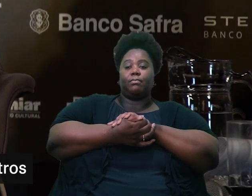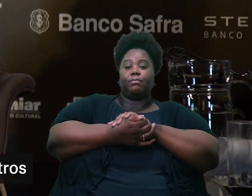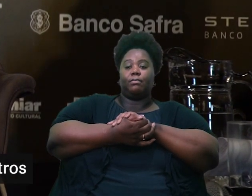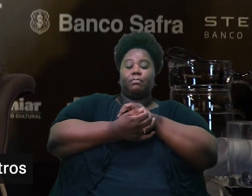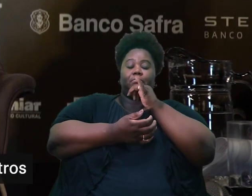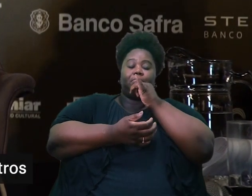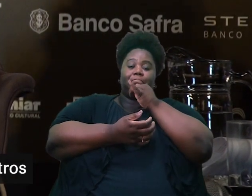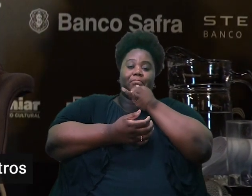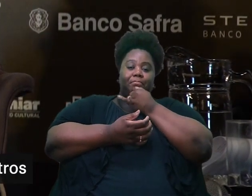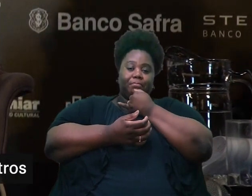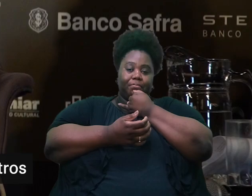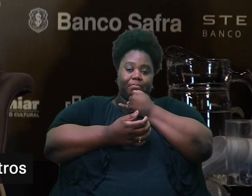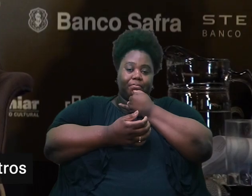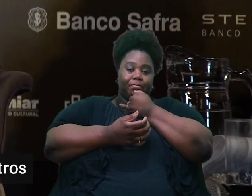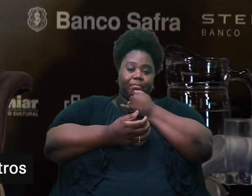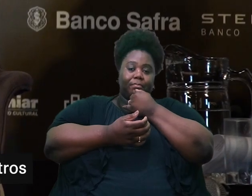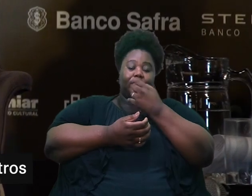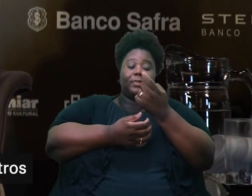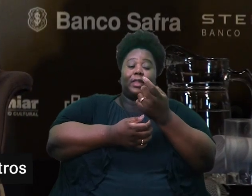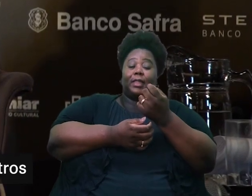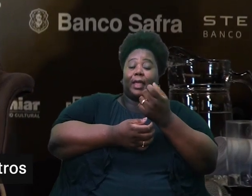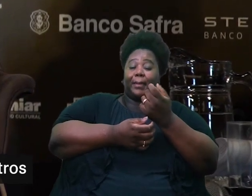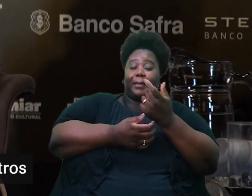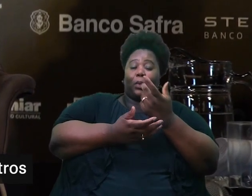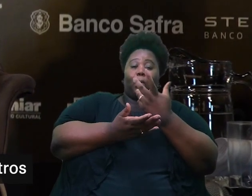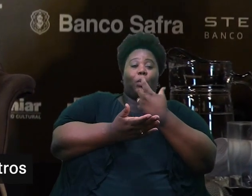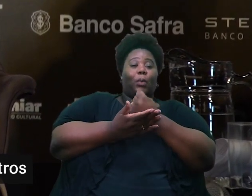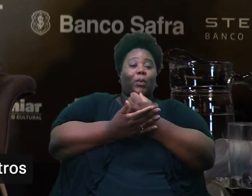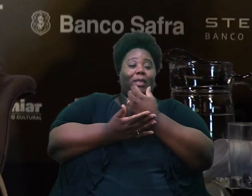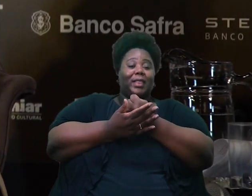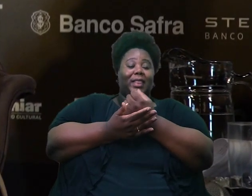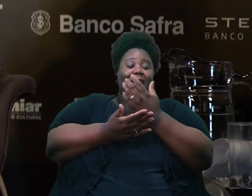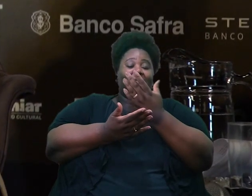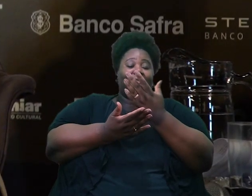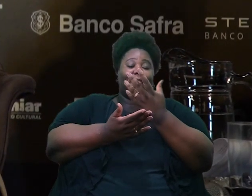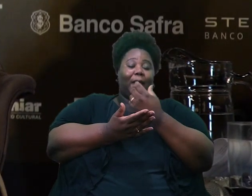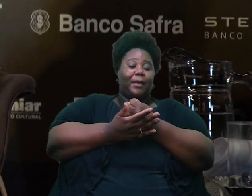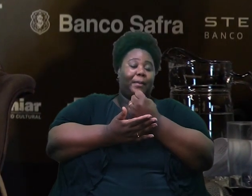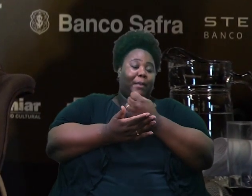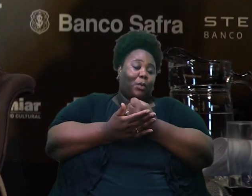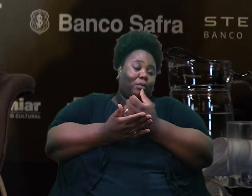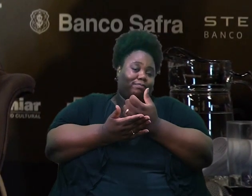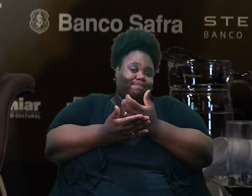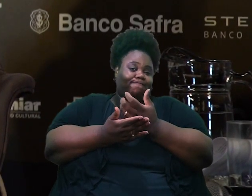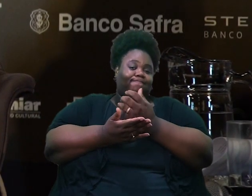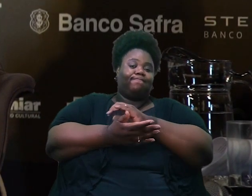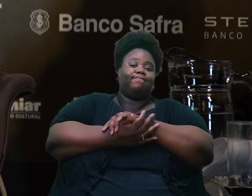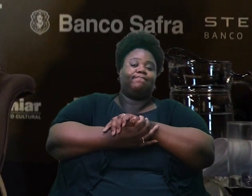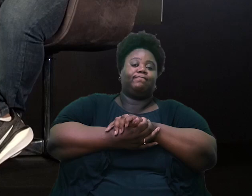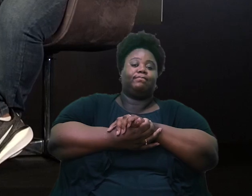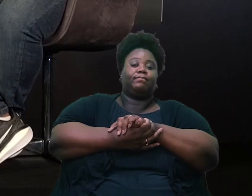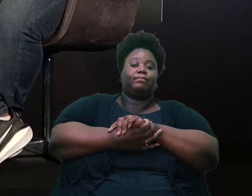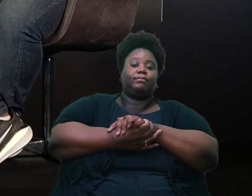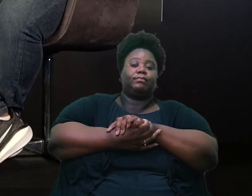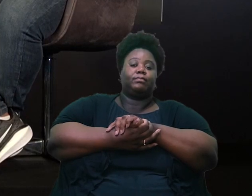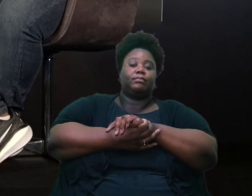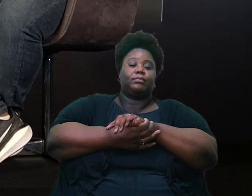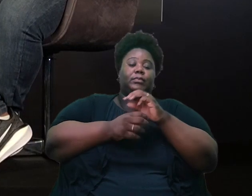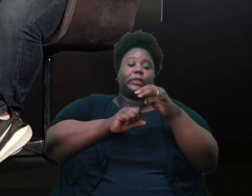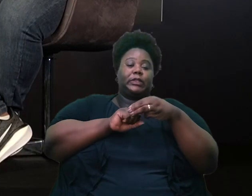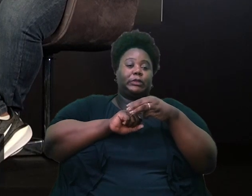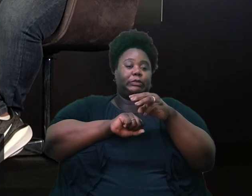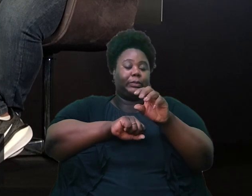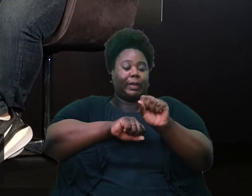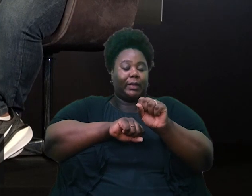infelizmente, há muito poucos registros desses falares, desses